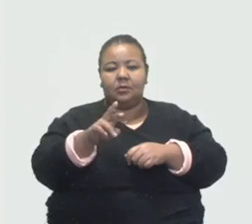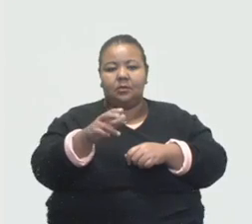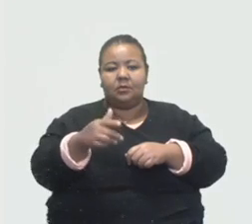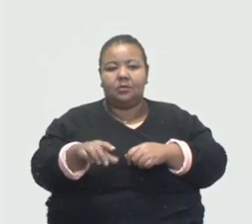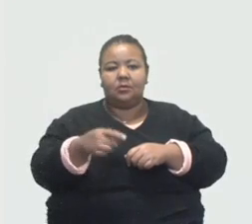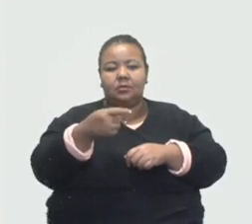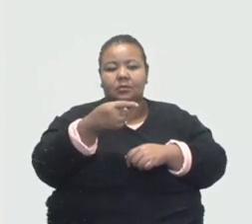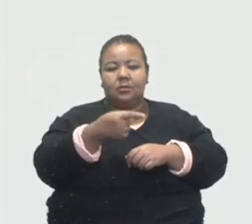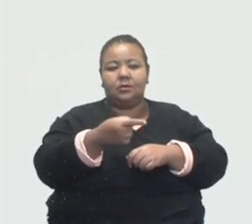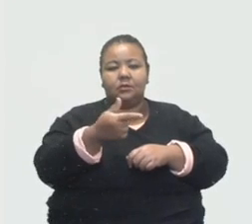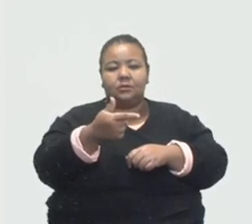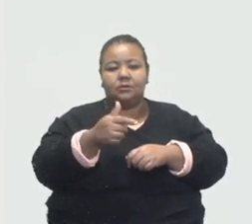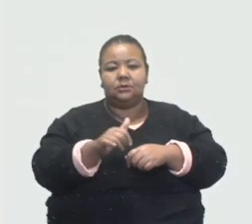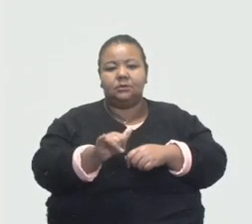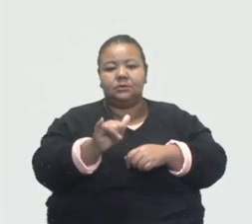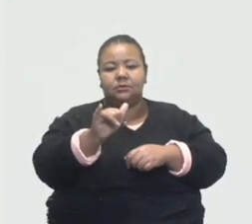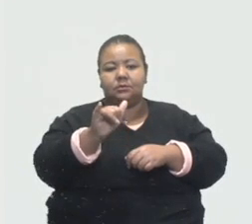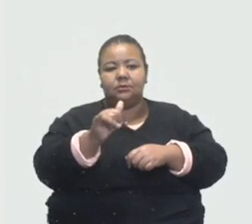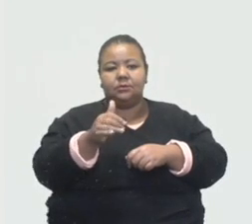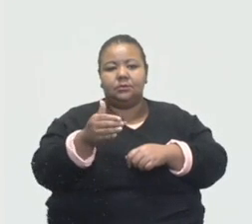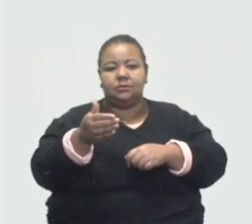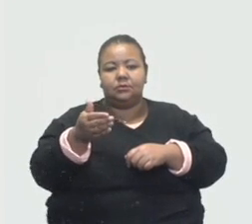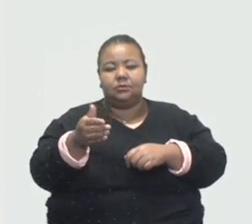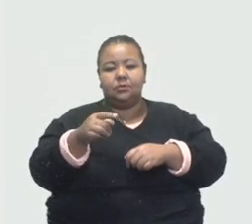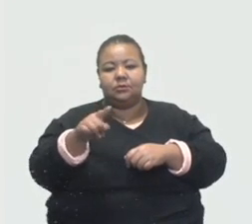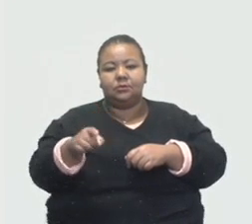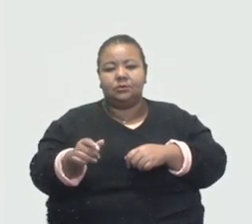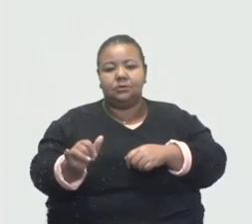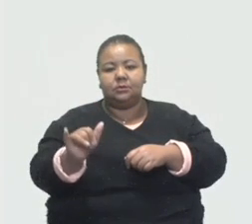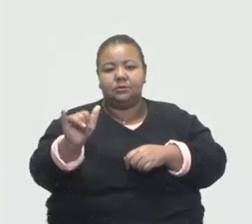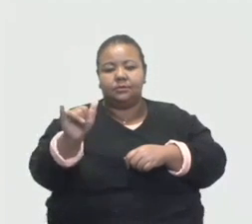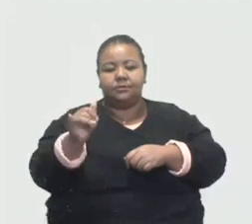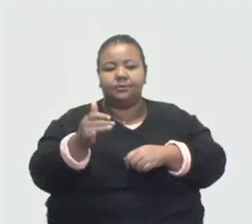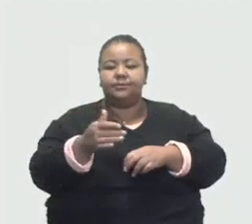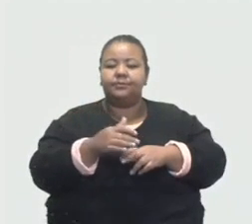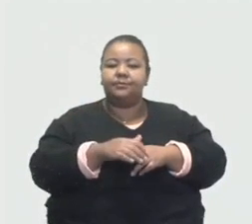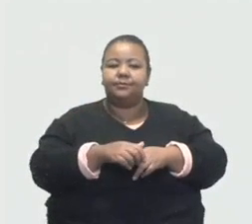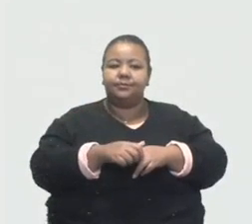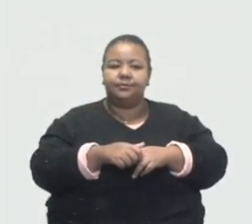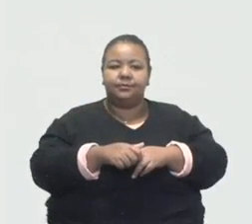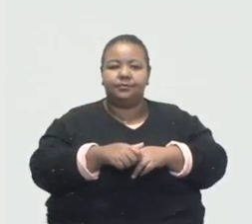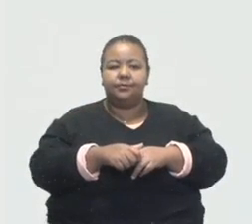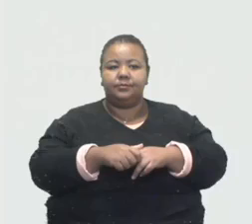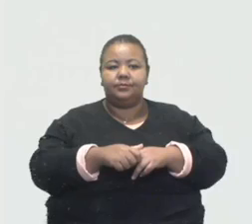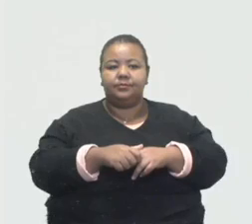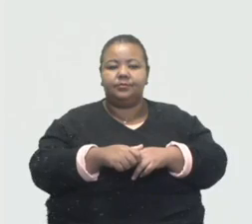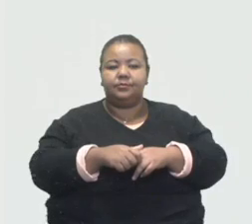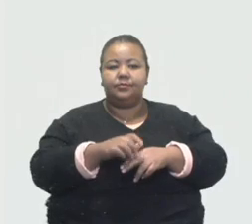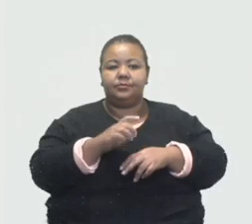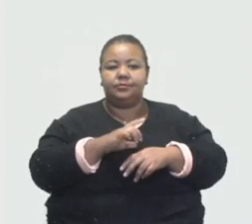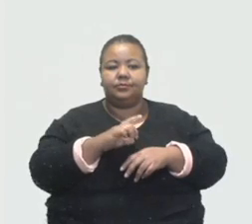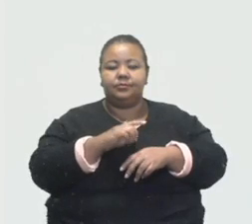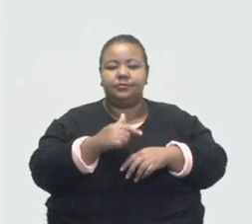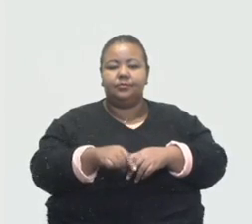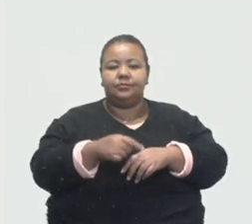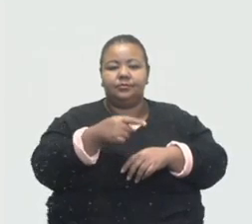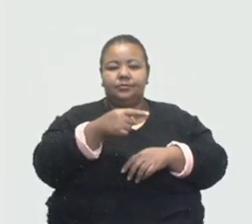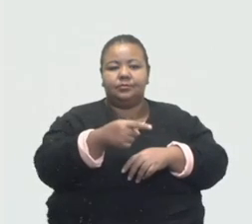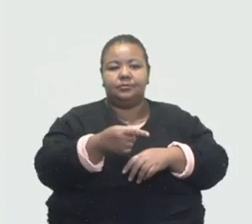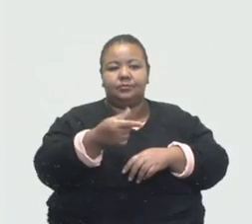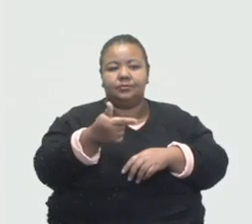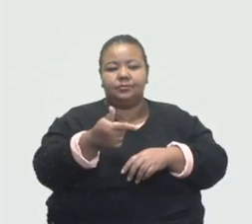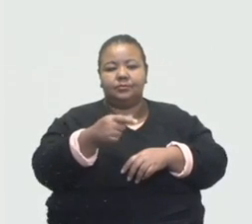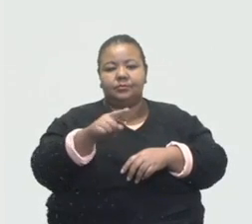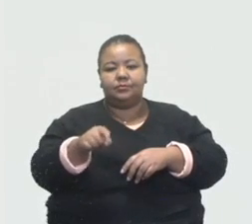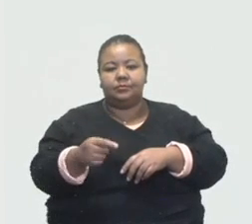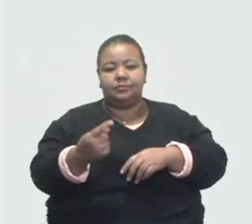menos 2y e y. Ou seja, teríamos o vetor menos 2